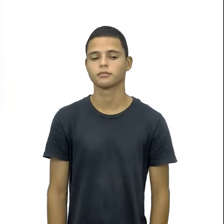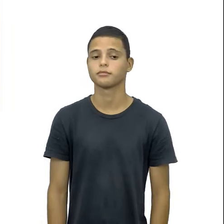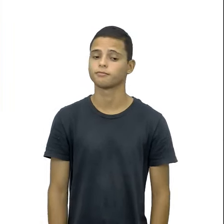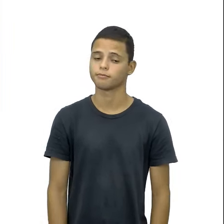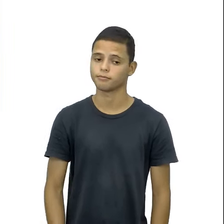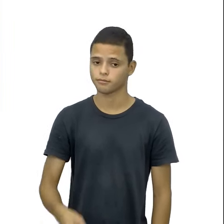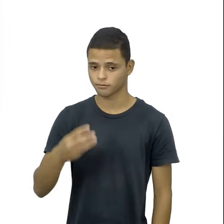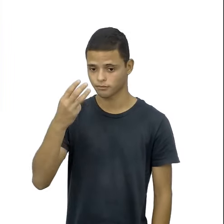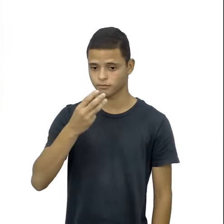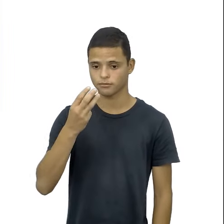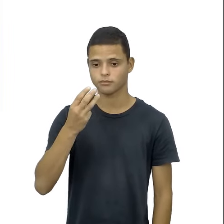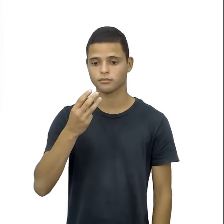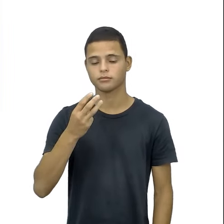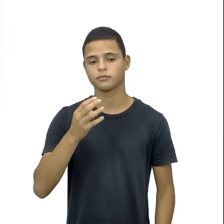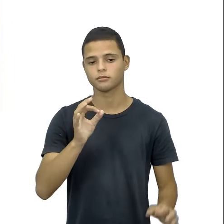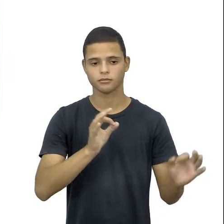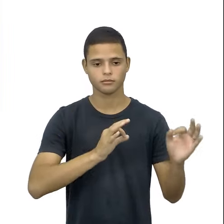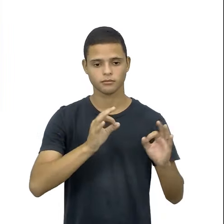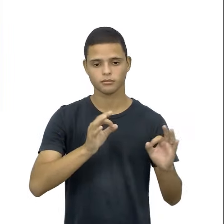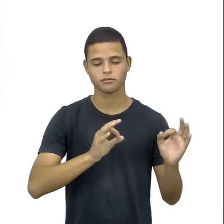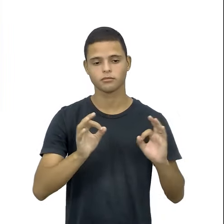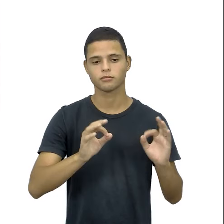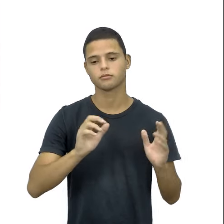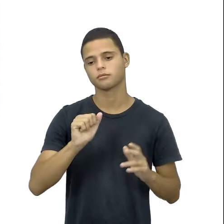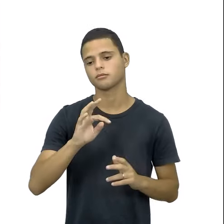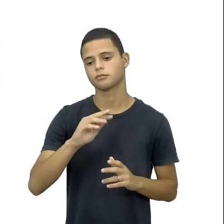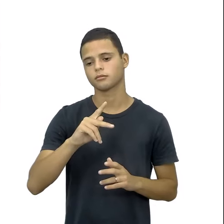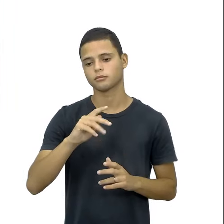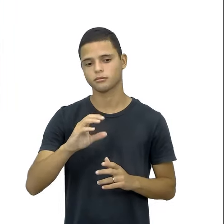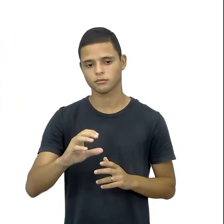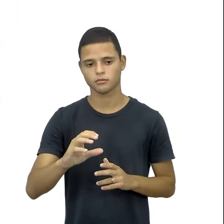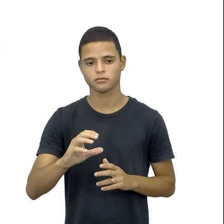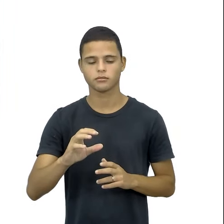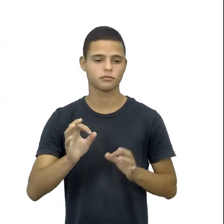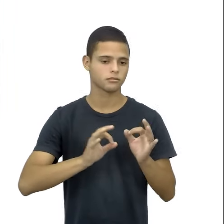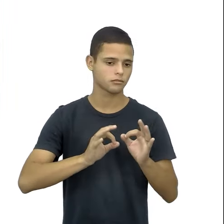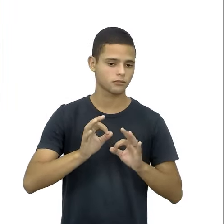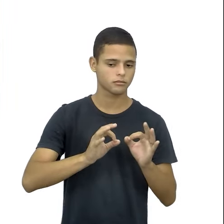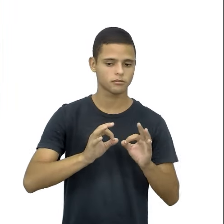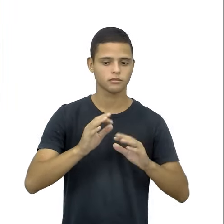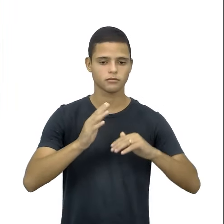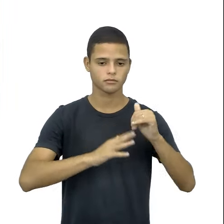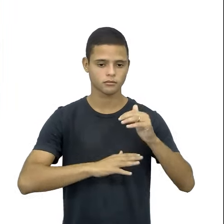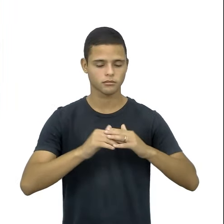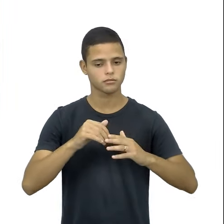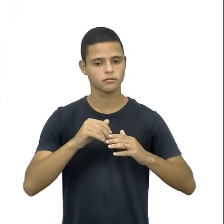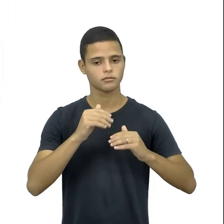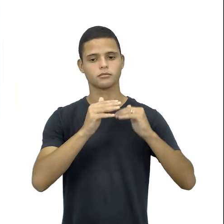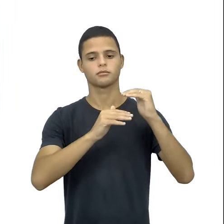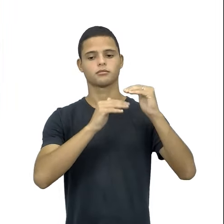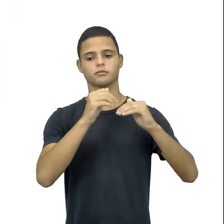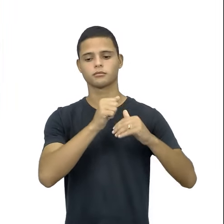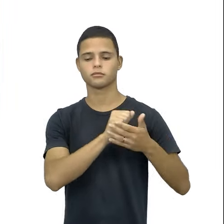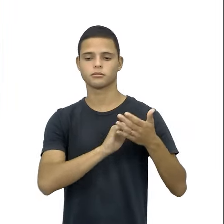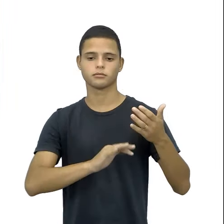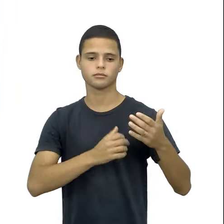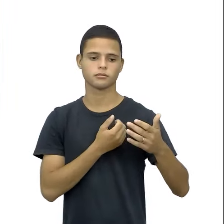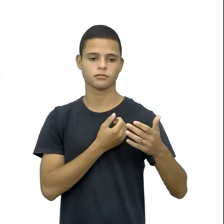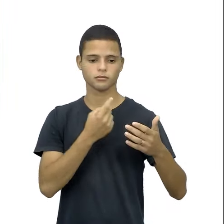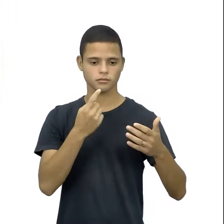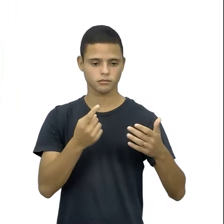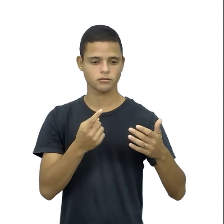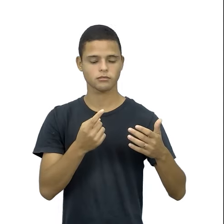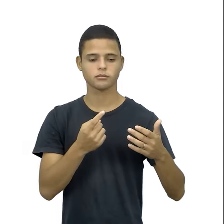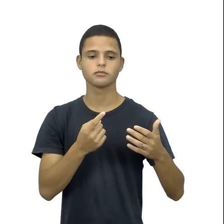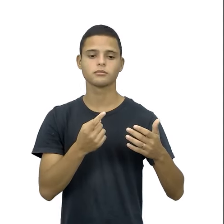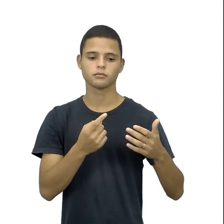E planejar a aplicação da sequência de atividades para desenvolver as habilidades essenciais, né, especificar